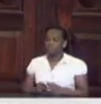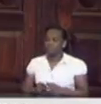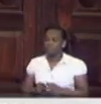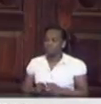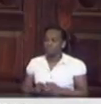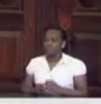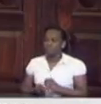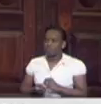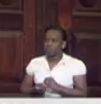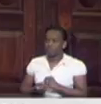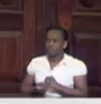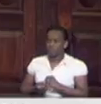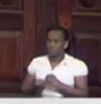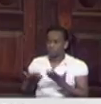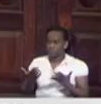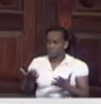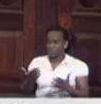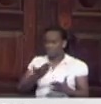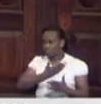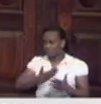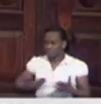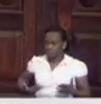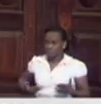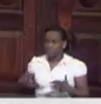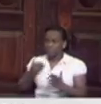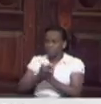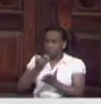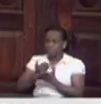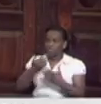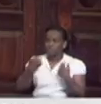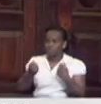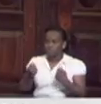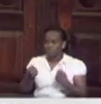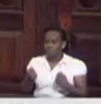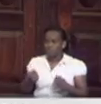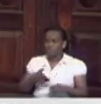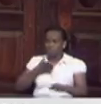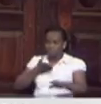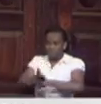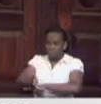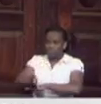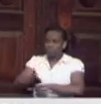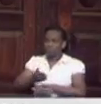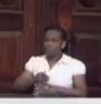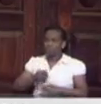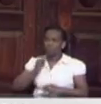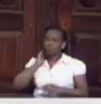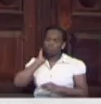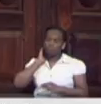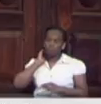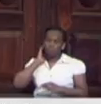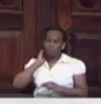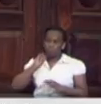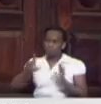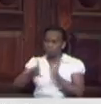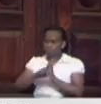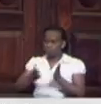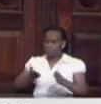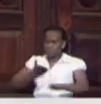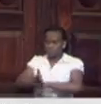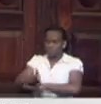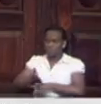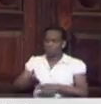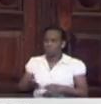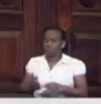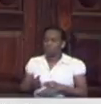ao Poder Legislativo, numa invasão para legislar,